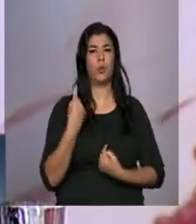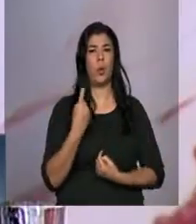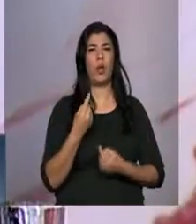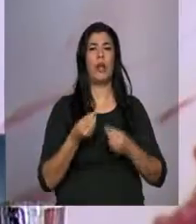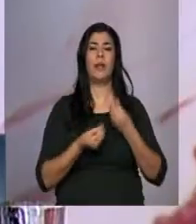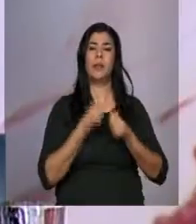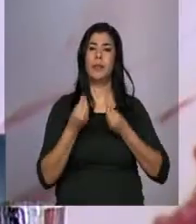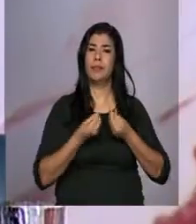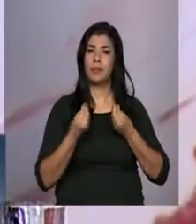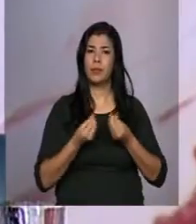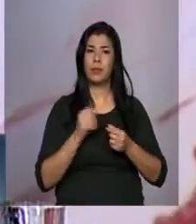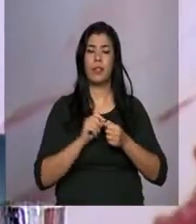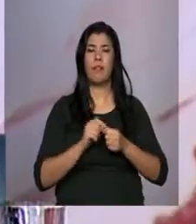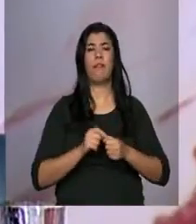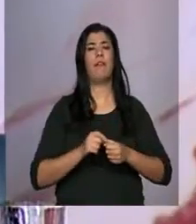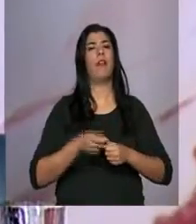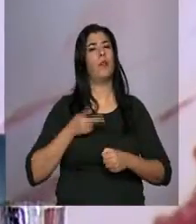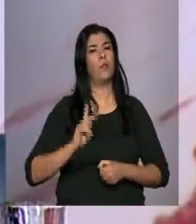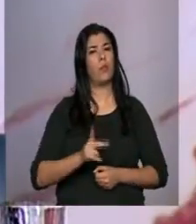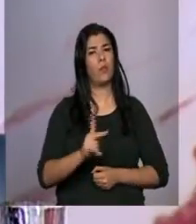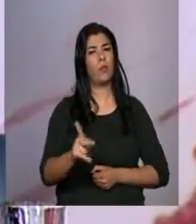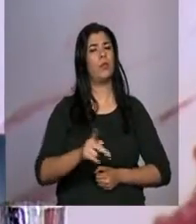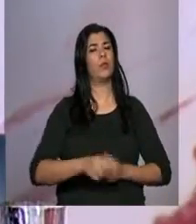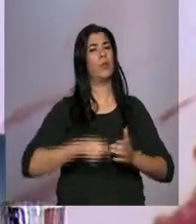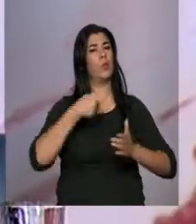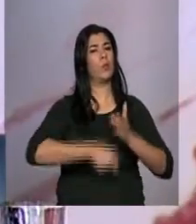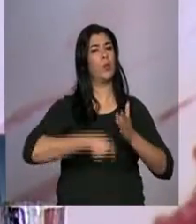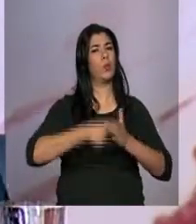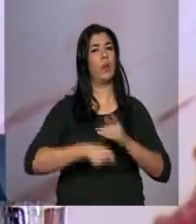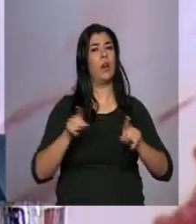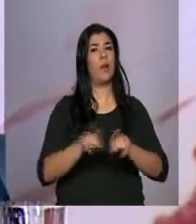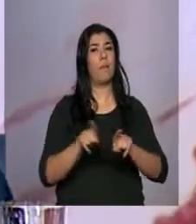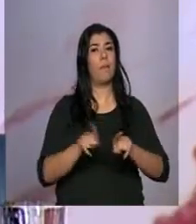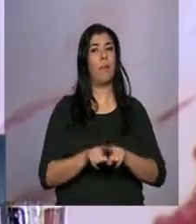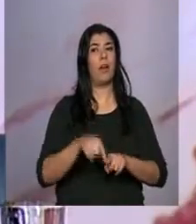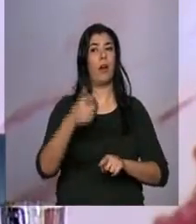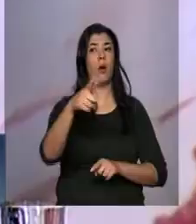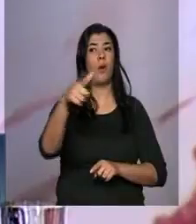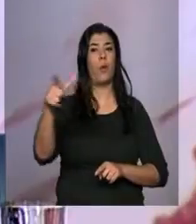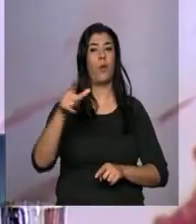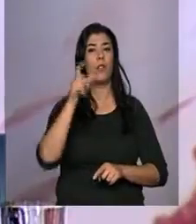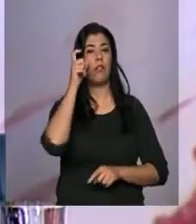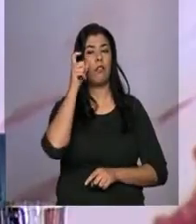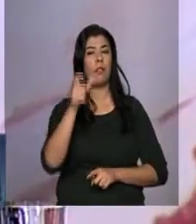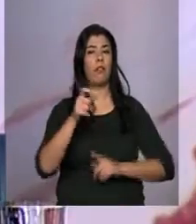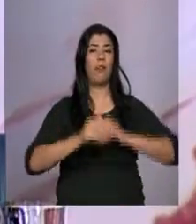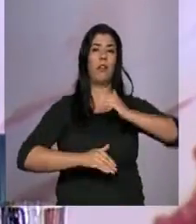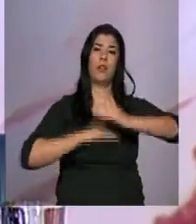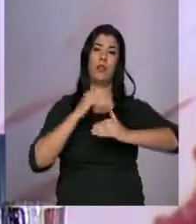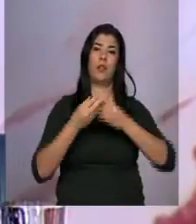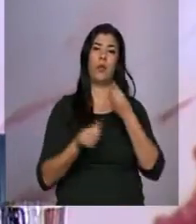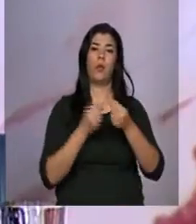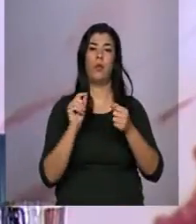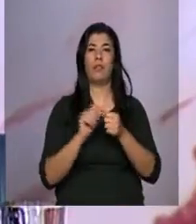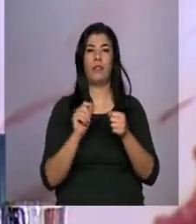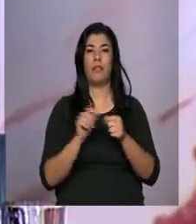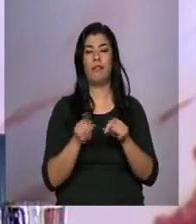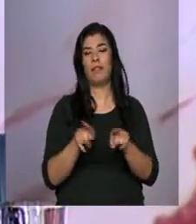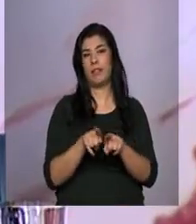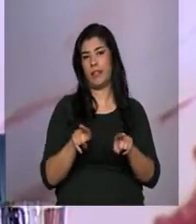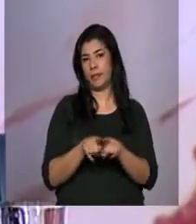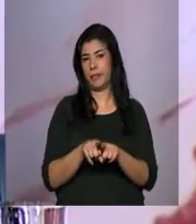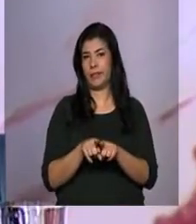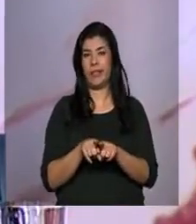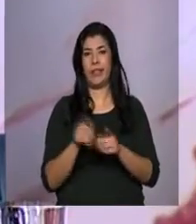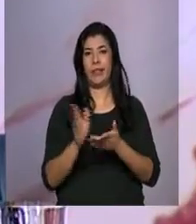cair, tem que ser mantida, porque do outro lado tem interesses, tem processos que, de alguma maneira,